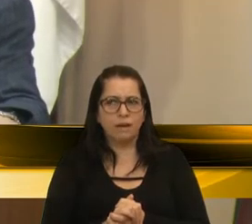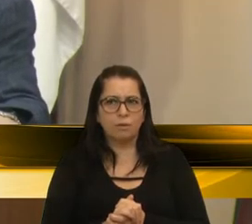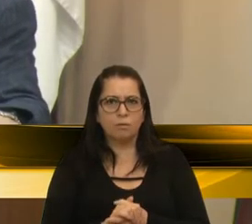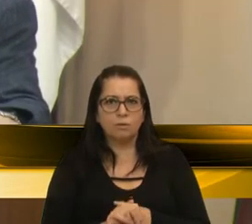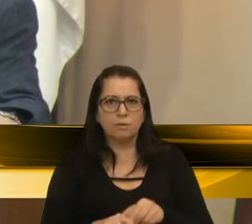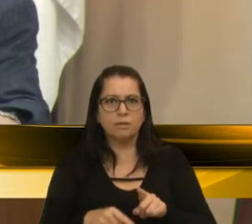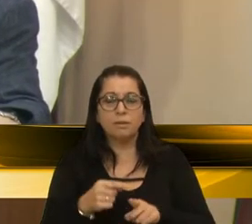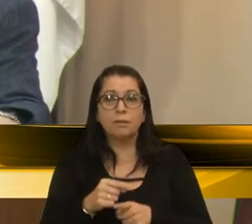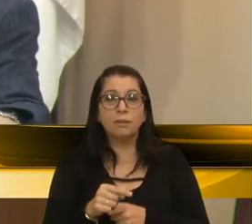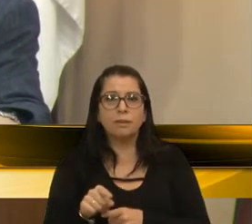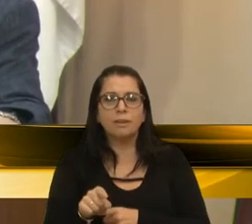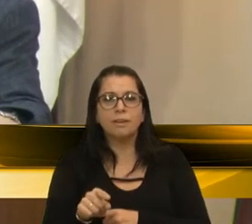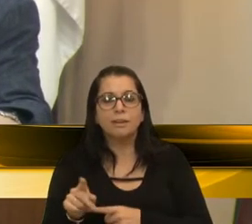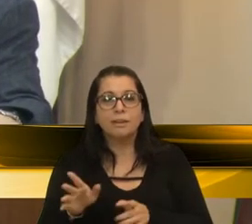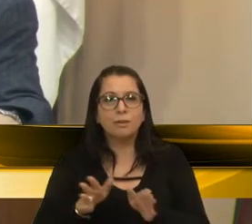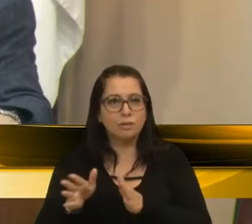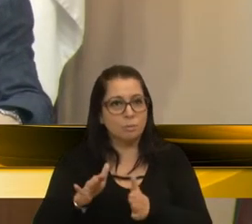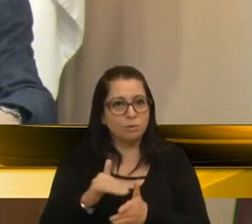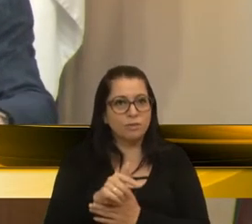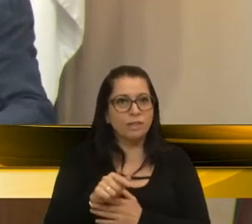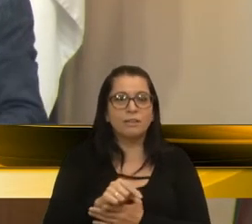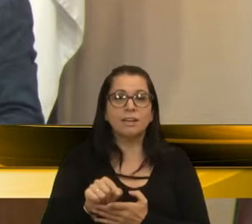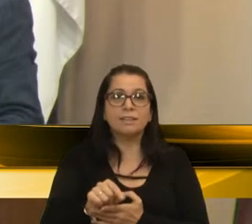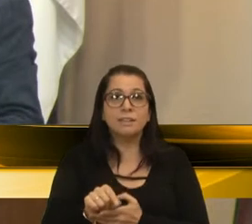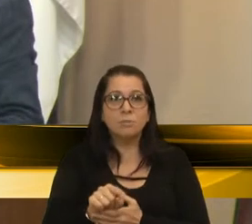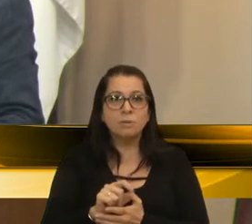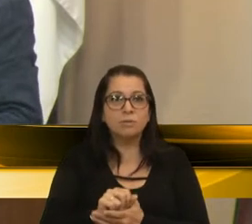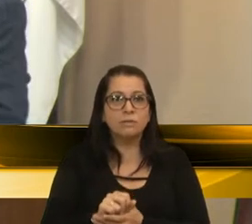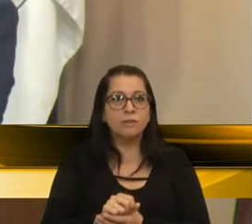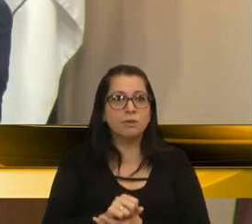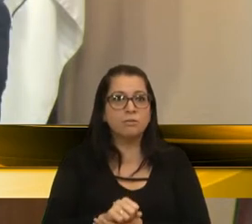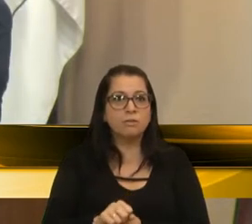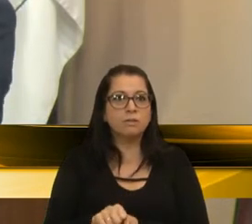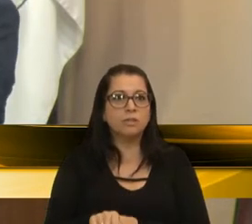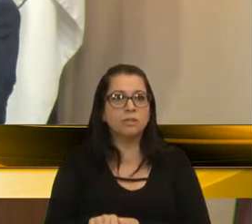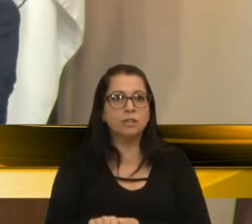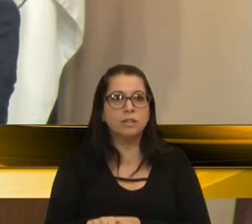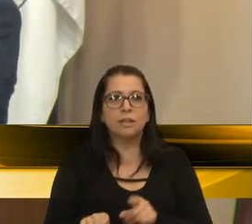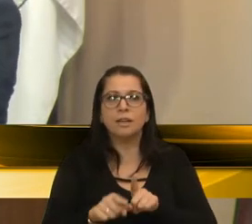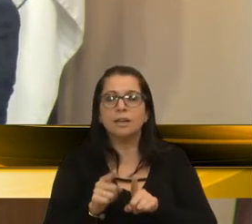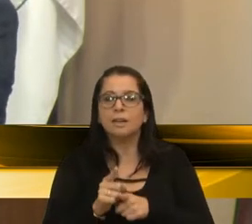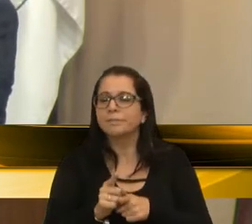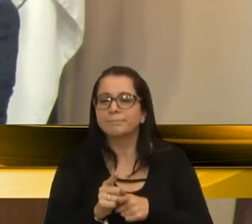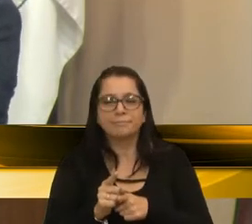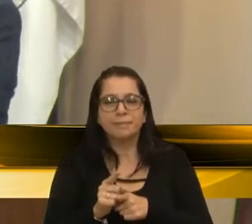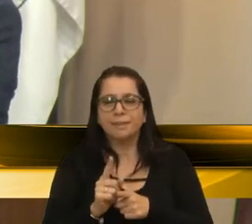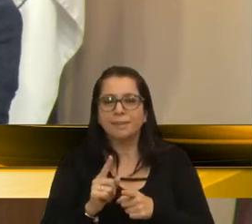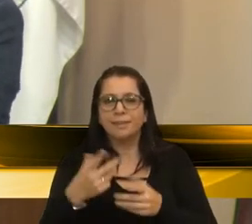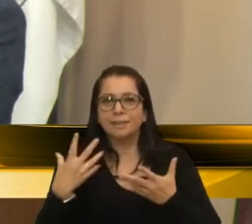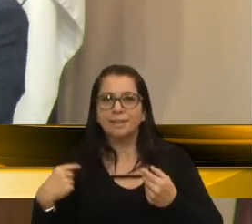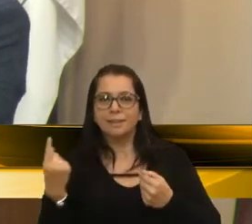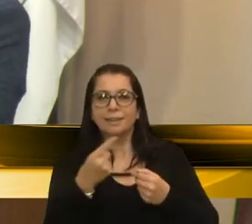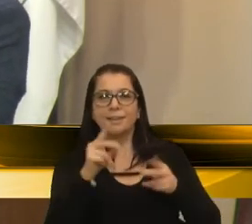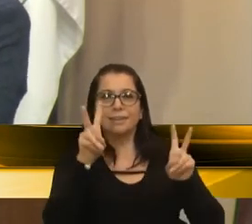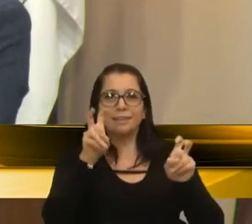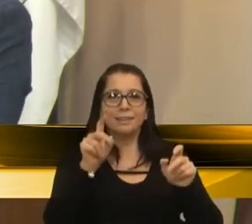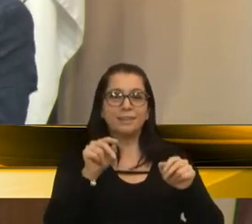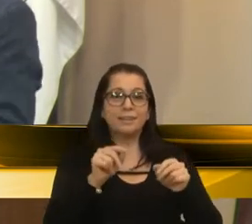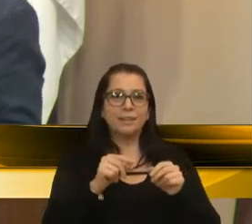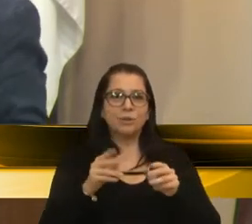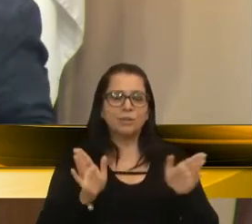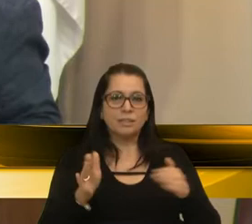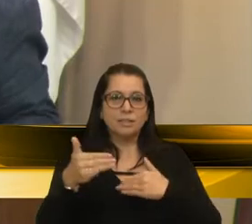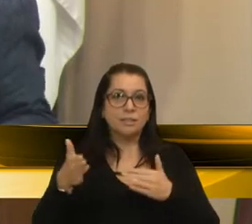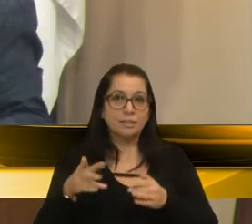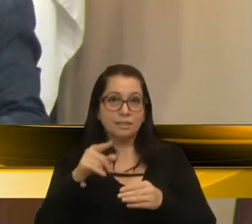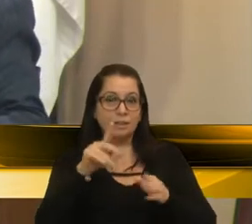enquanto meio de transporte, de mobilidade, né, na nossa cidade. Me permita, antes de entrar no assunto das caixas que